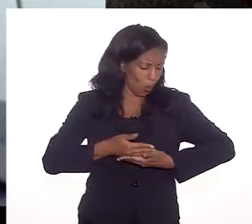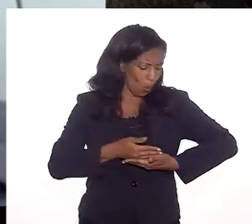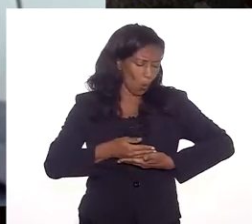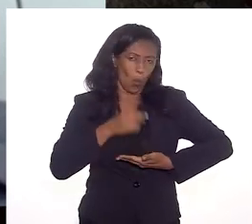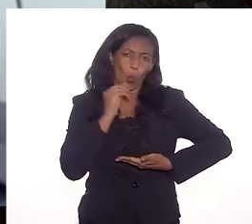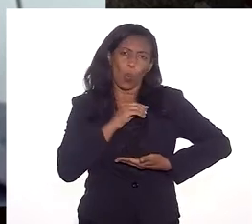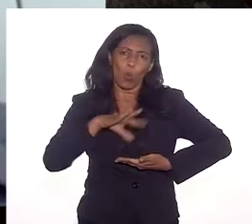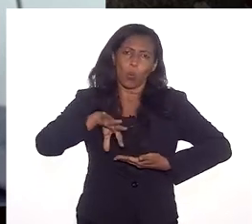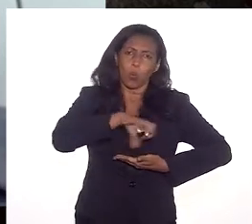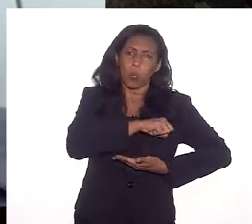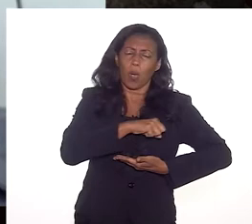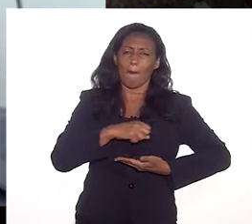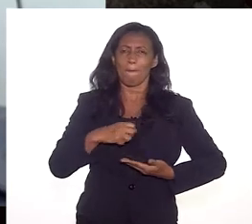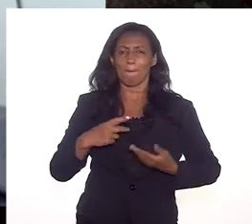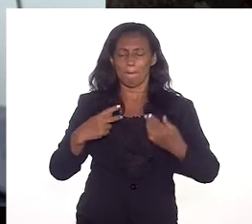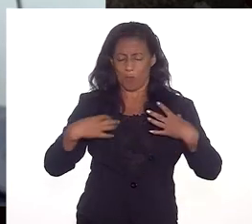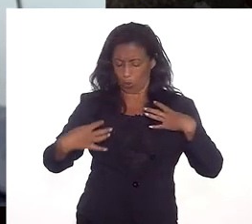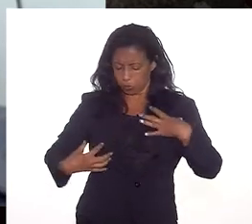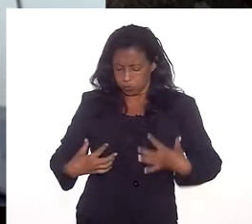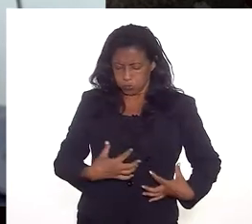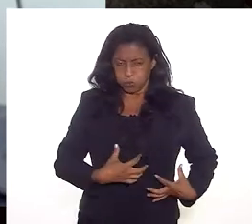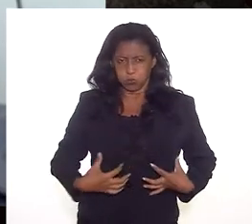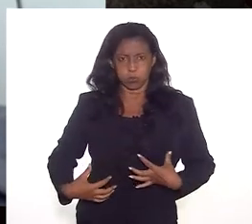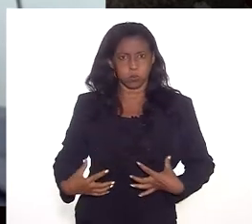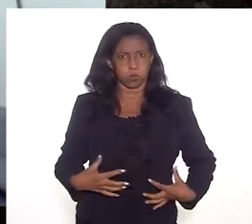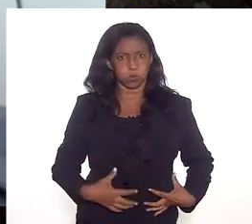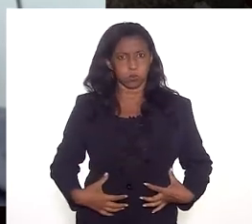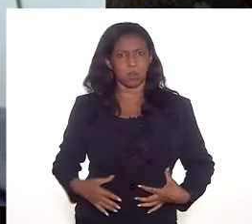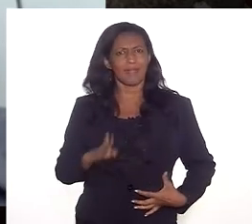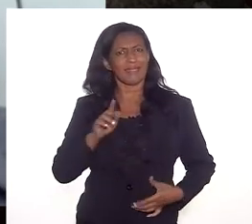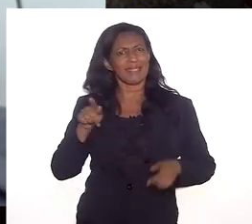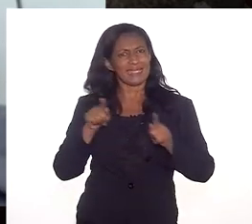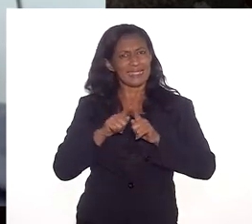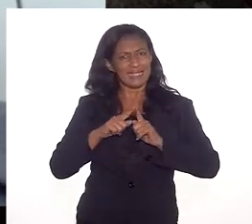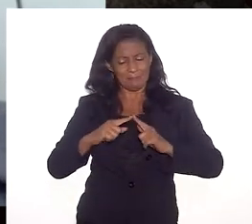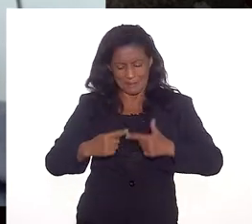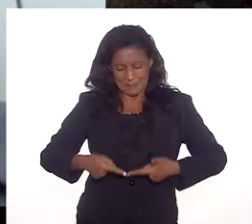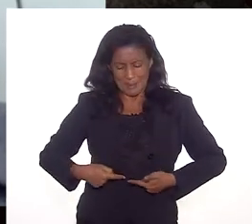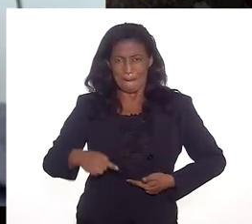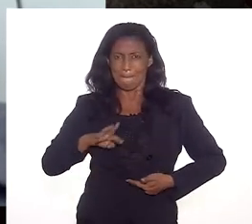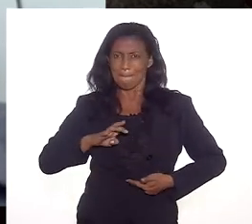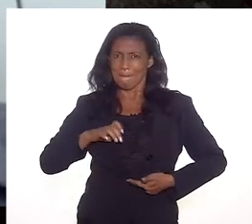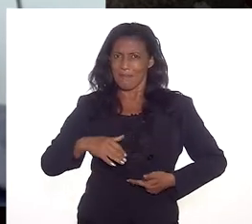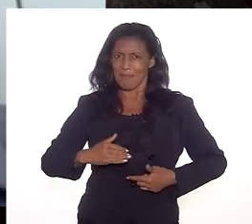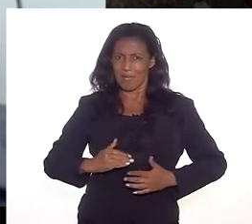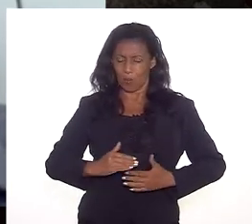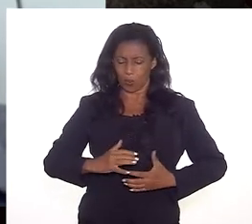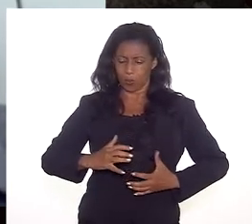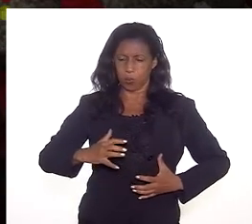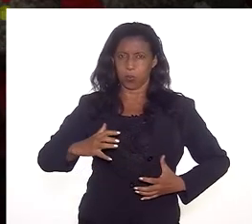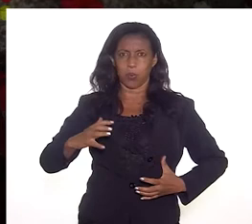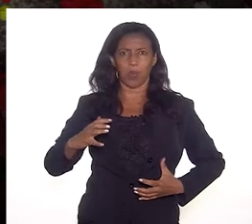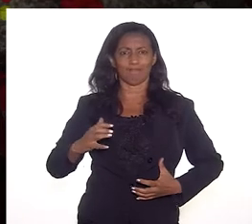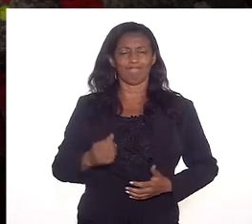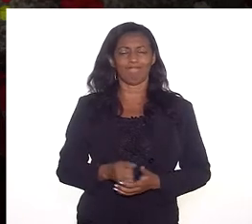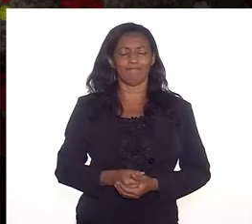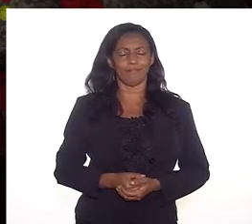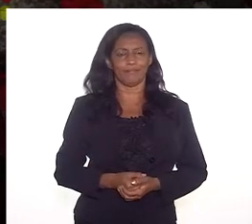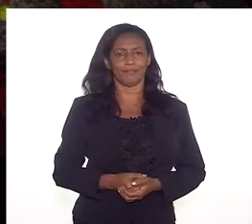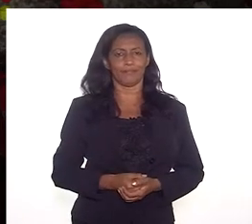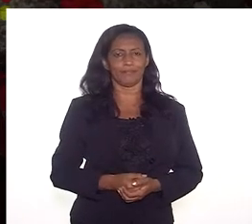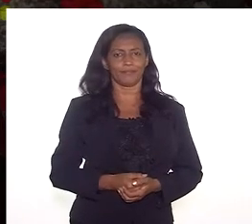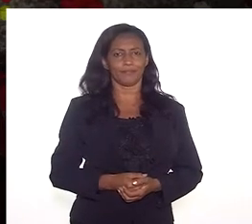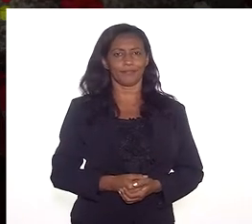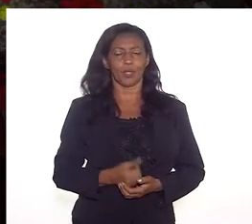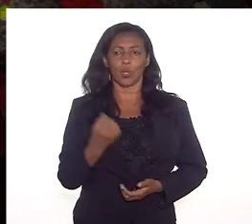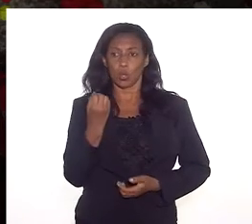o quanto ela pode afetar os próprios órgãos e também o bebê no processo de formação. Entendi. Doutor